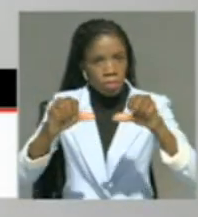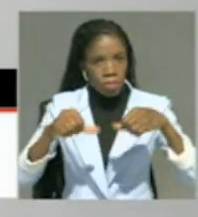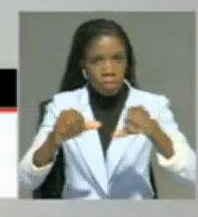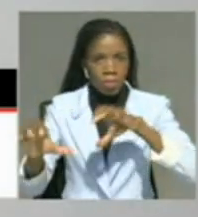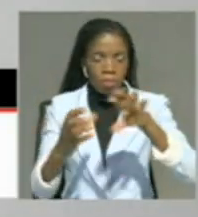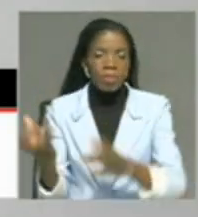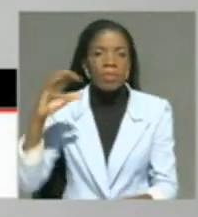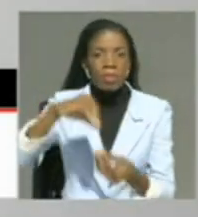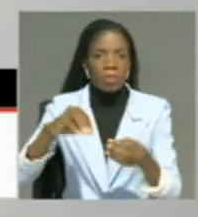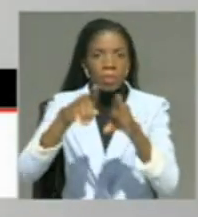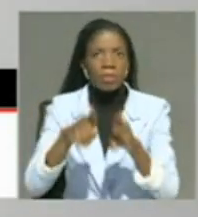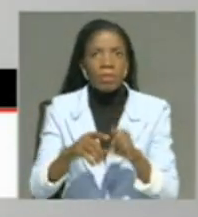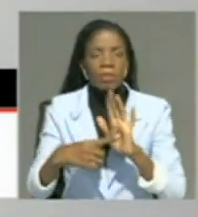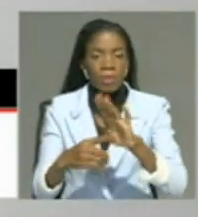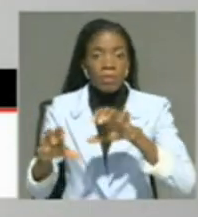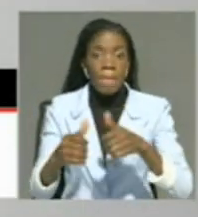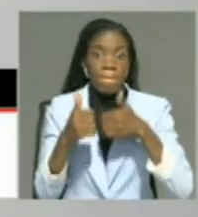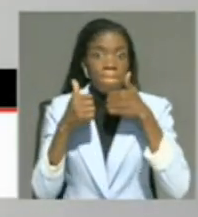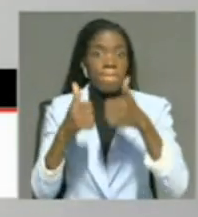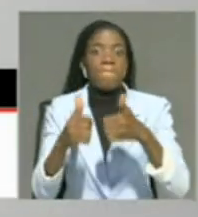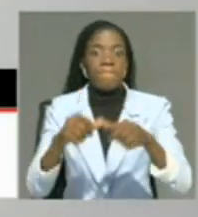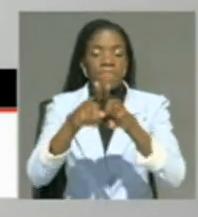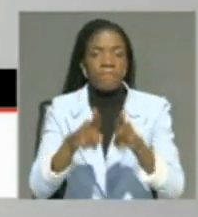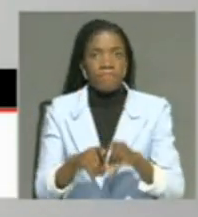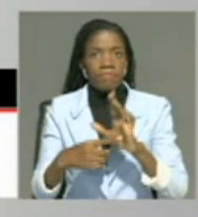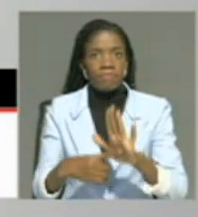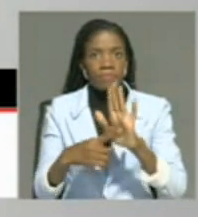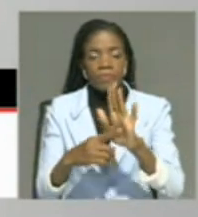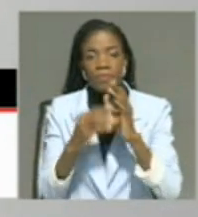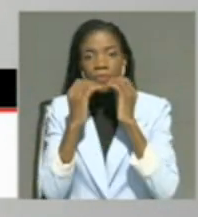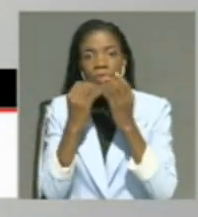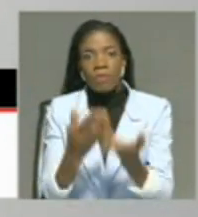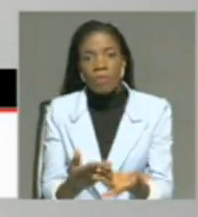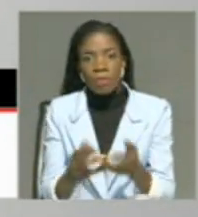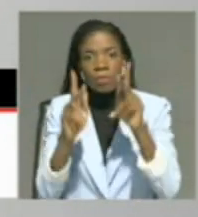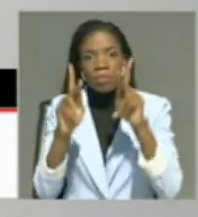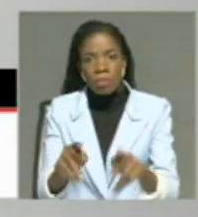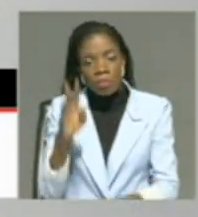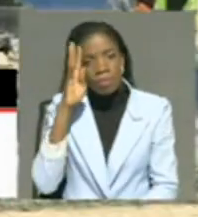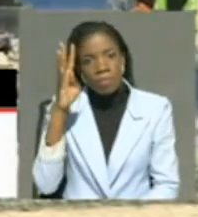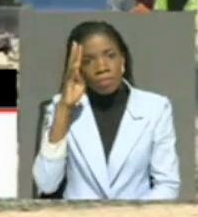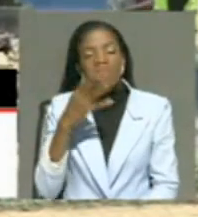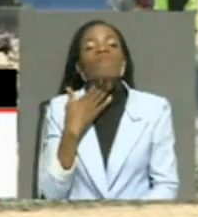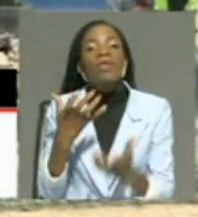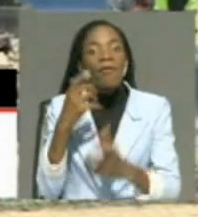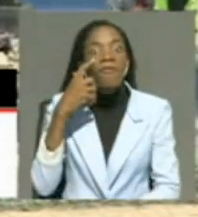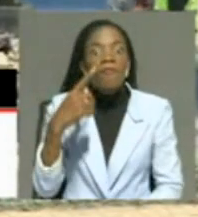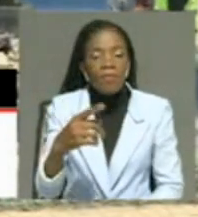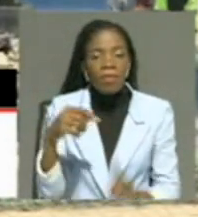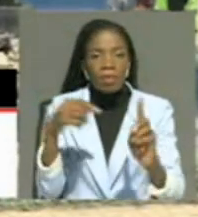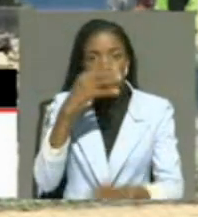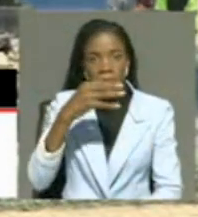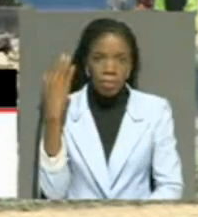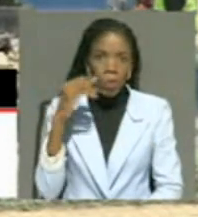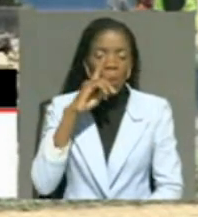Procurar fazer bem para não defraudar aquilo que as pessoas estão à espera de mim. É uma mulher